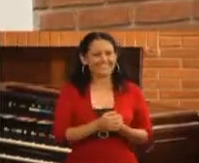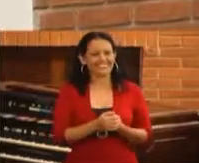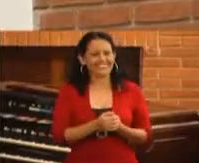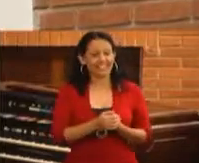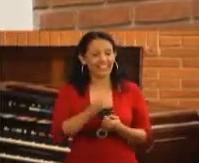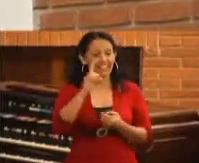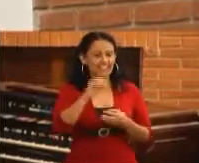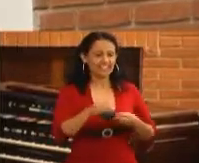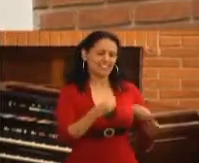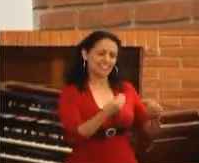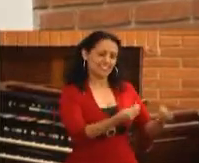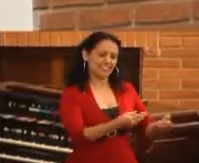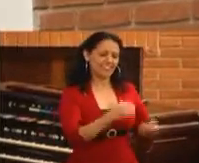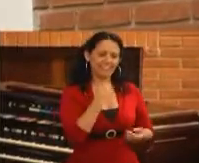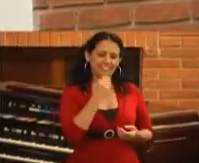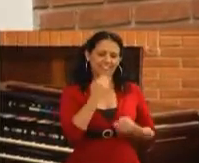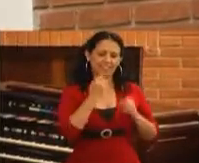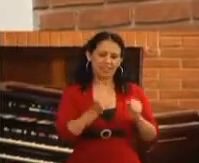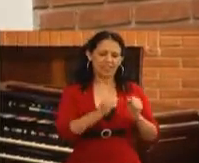toma.